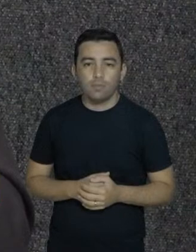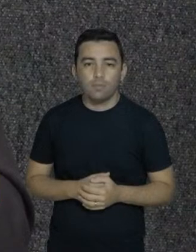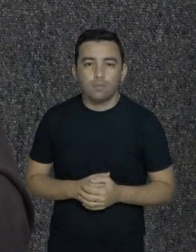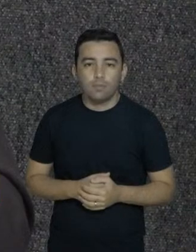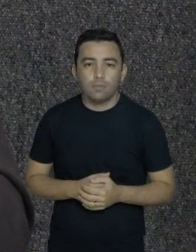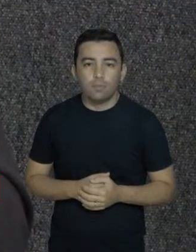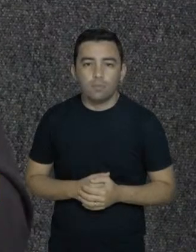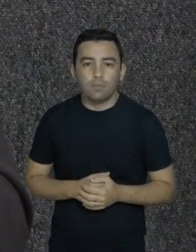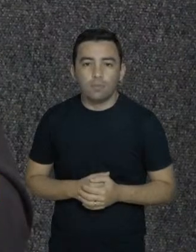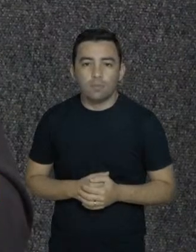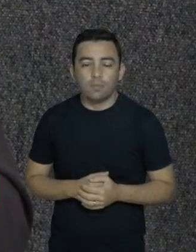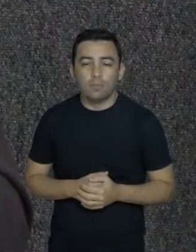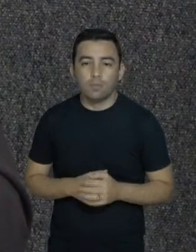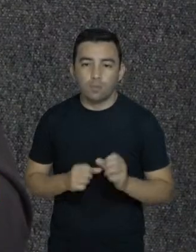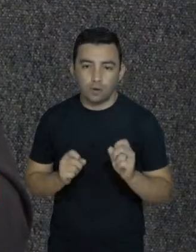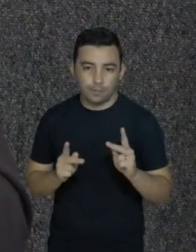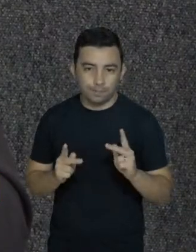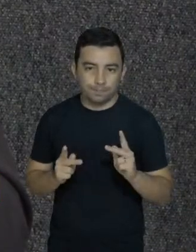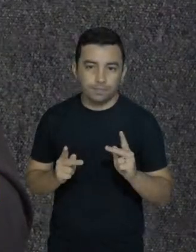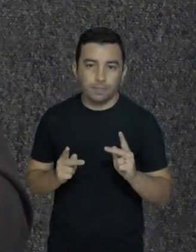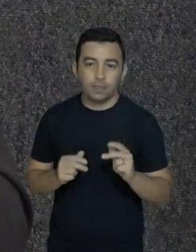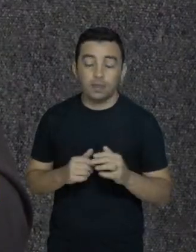Ok requerimento